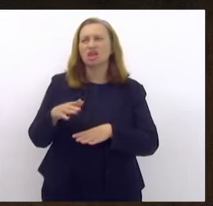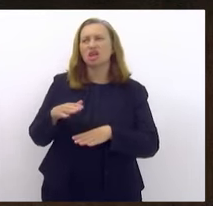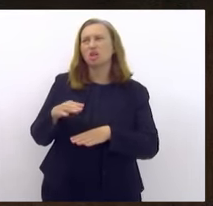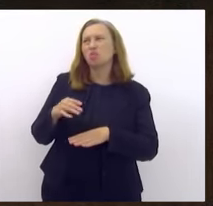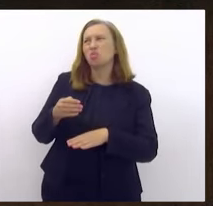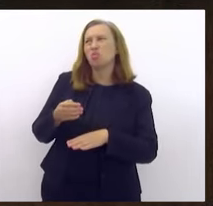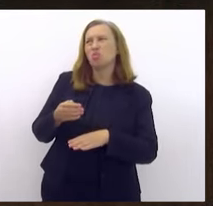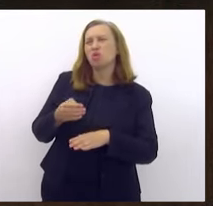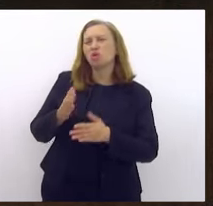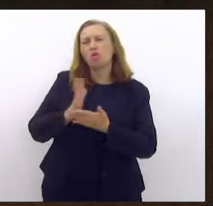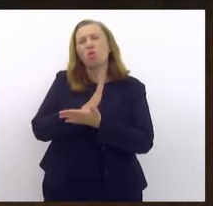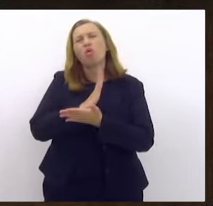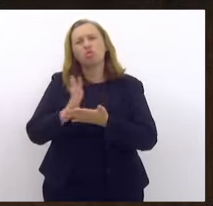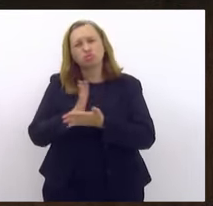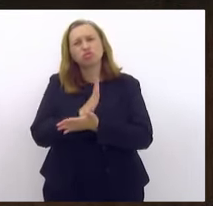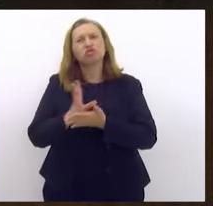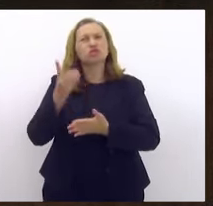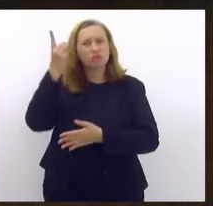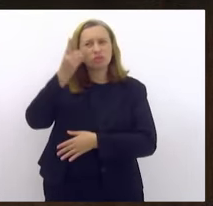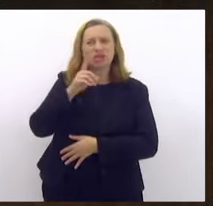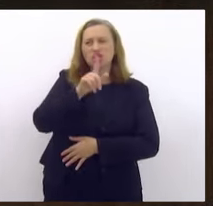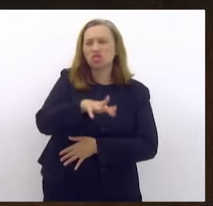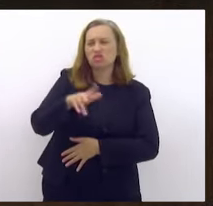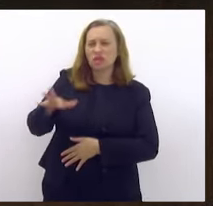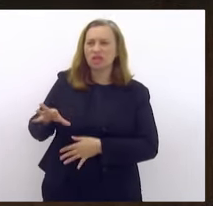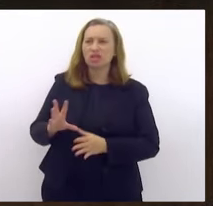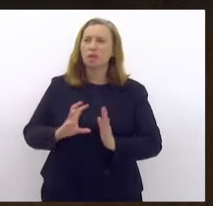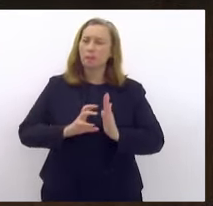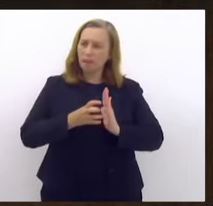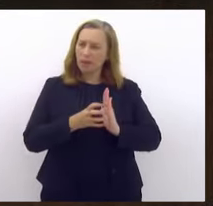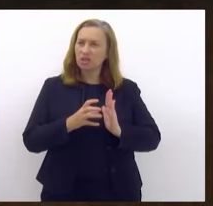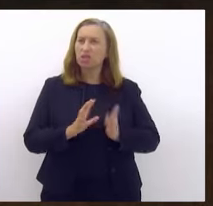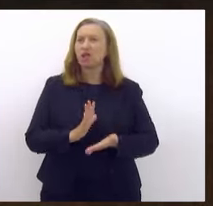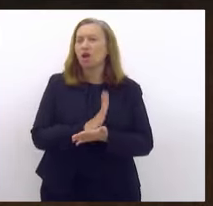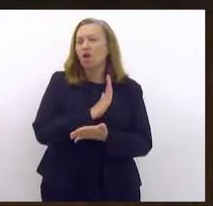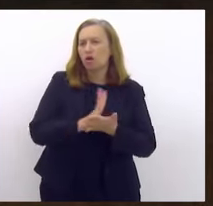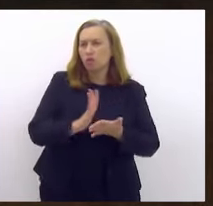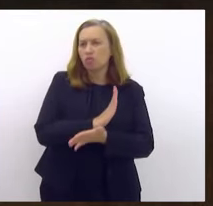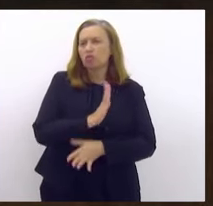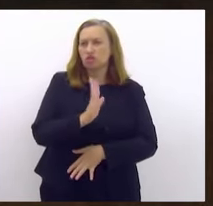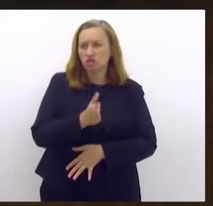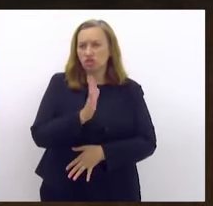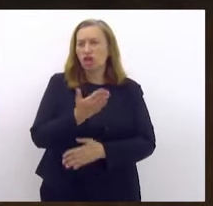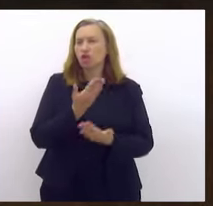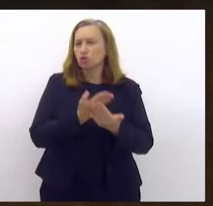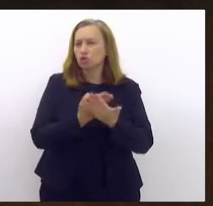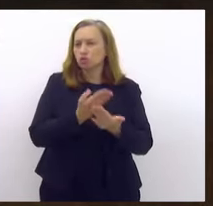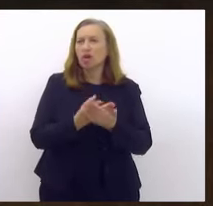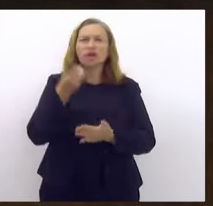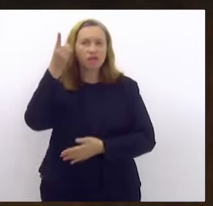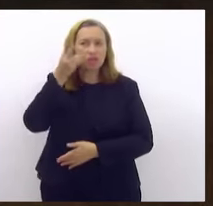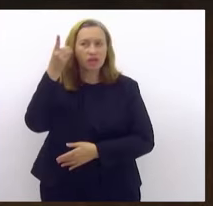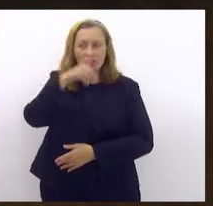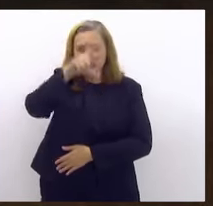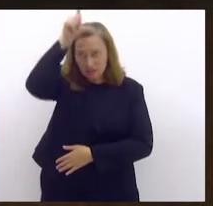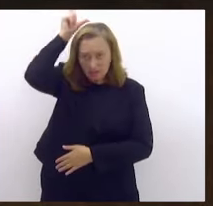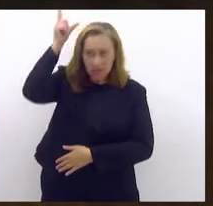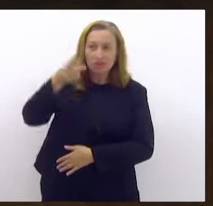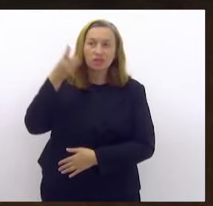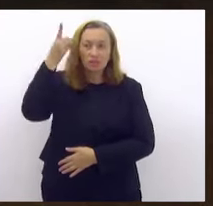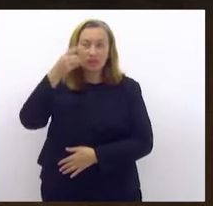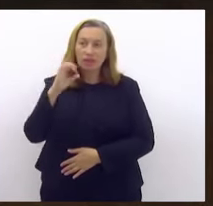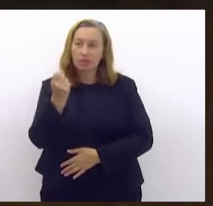conversei individualmente com alguns deputados de diferentes bancadas. Alguns deputados já fizeram o dever de casa, com o deputado Luiz Paulo, deputada